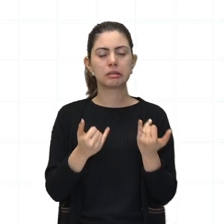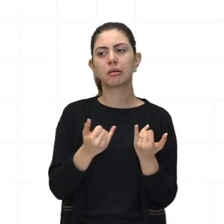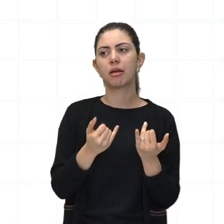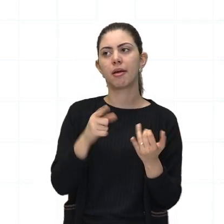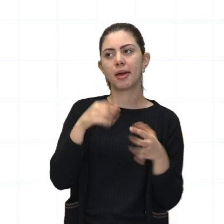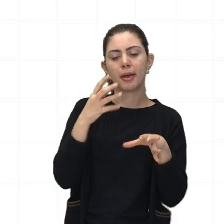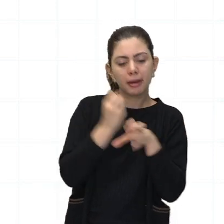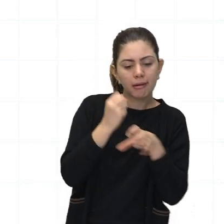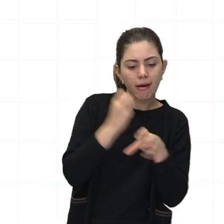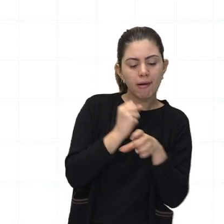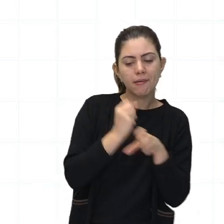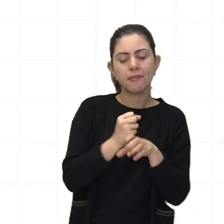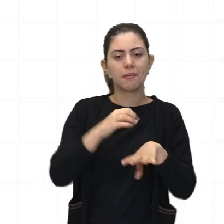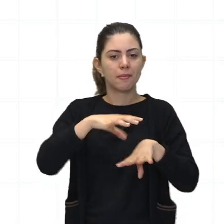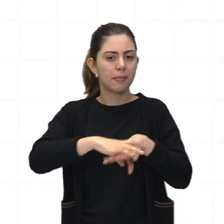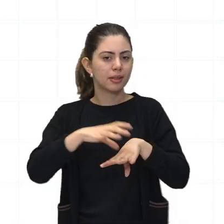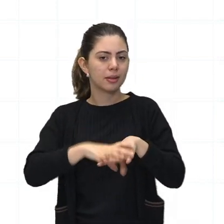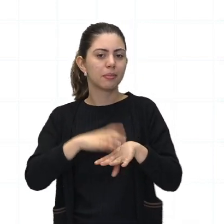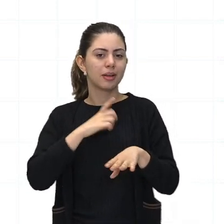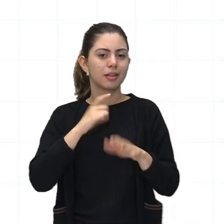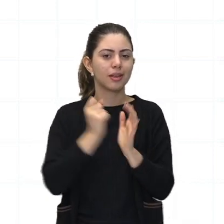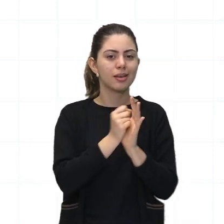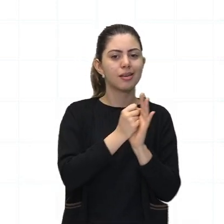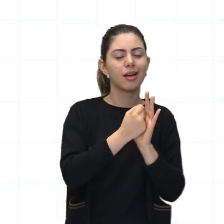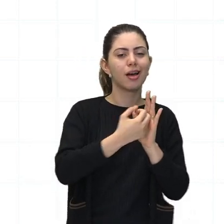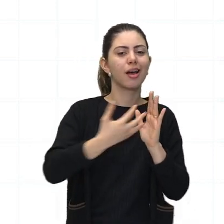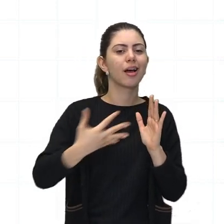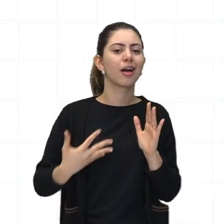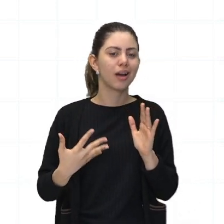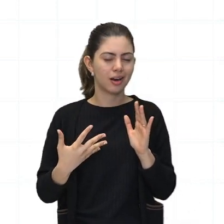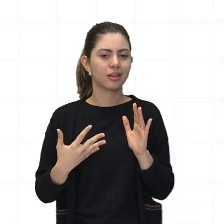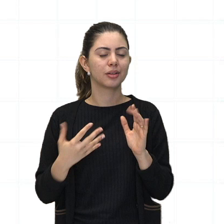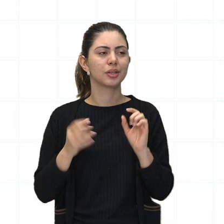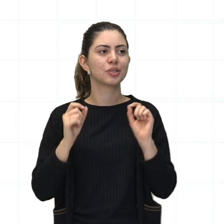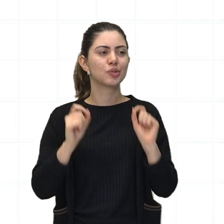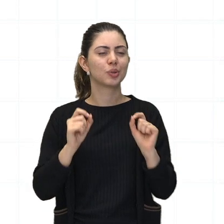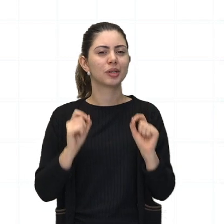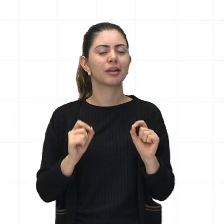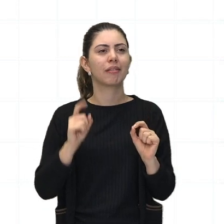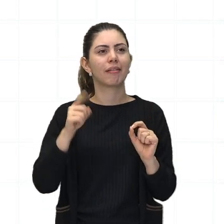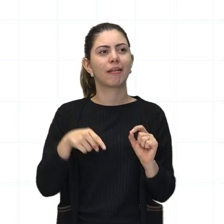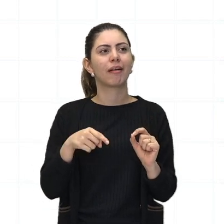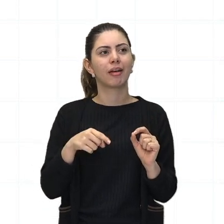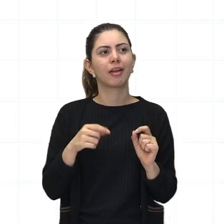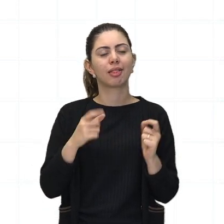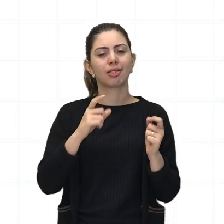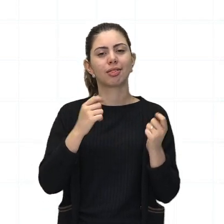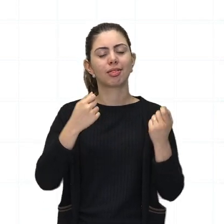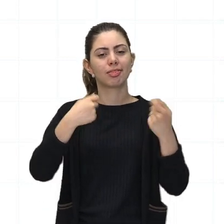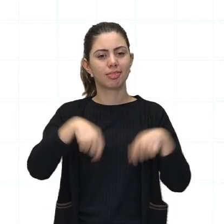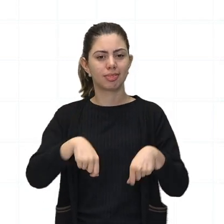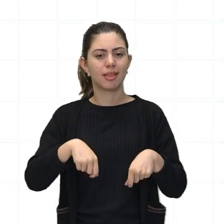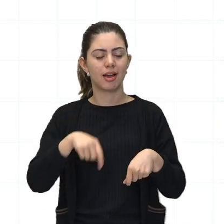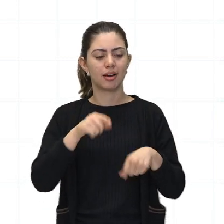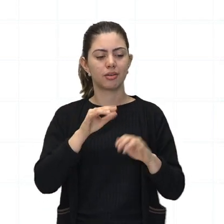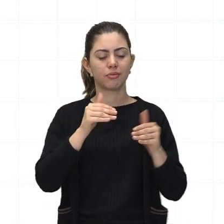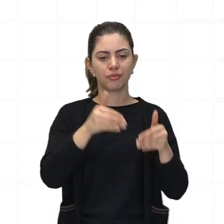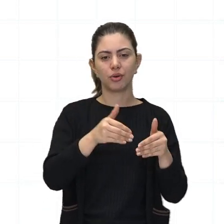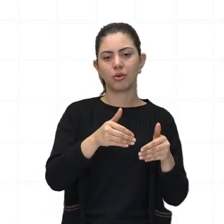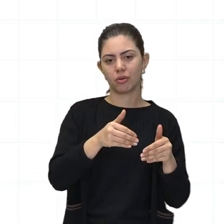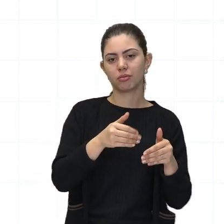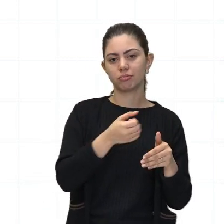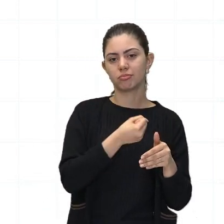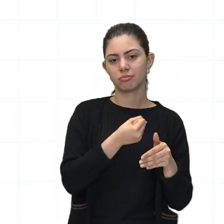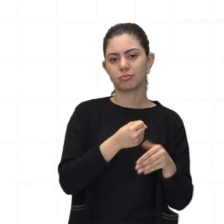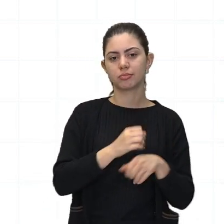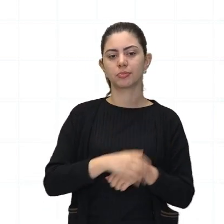com elementos que fazem com que tudo seja muito, muito fechado em números. Também pensando